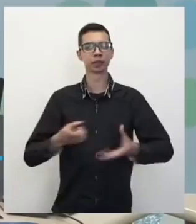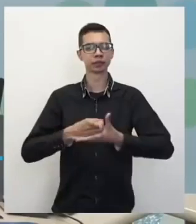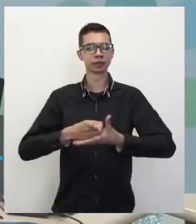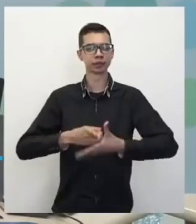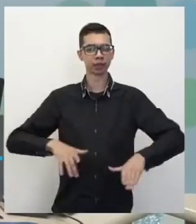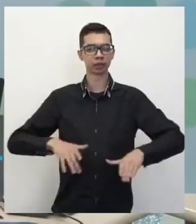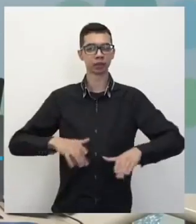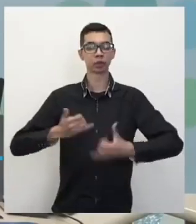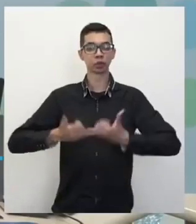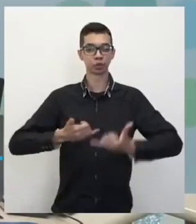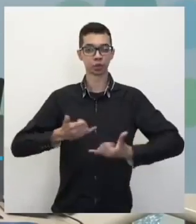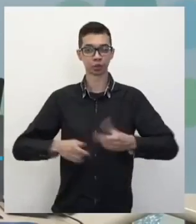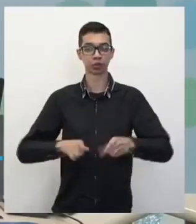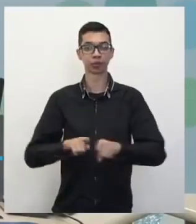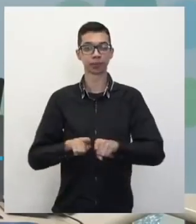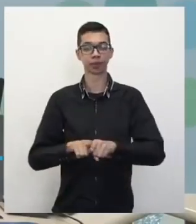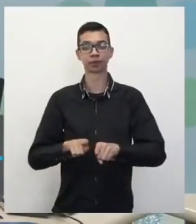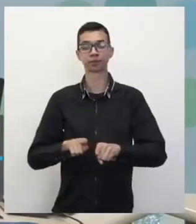eventos. Andréia?